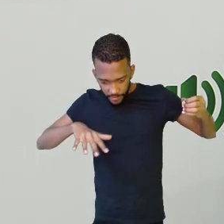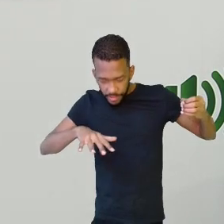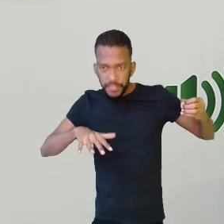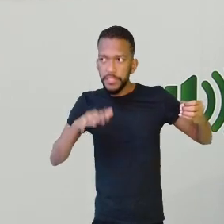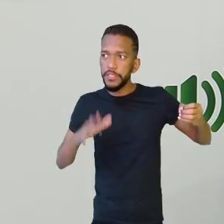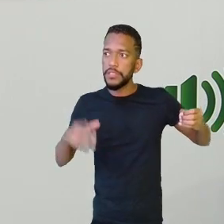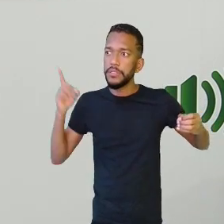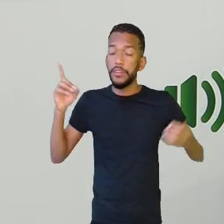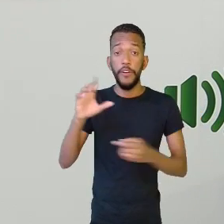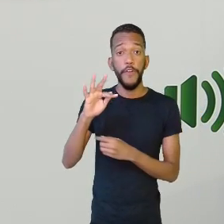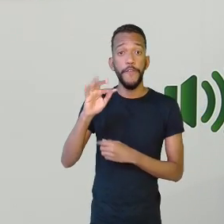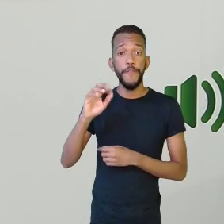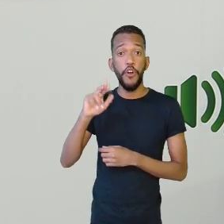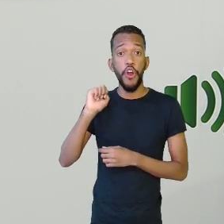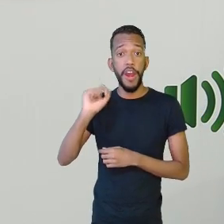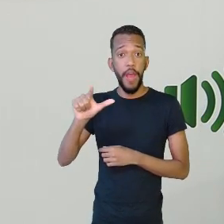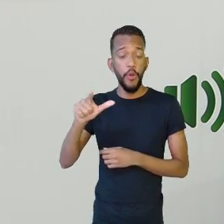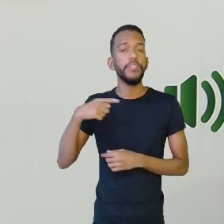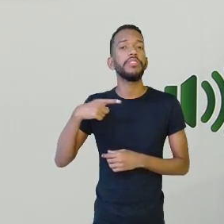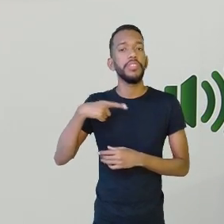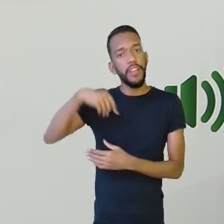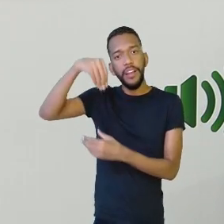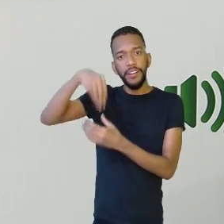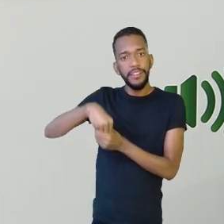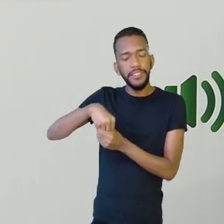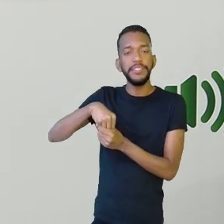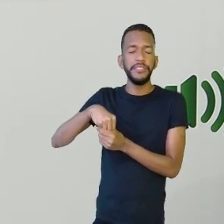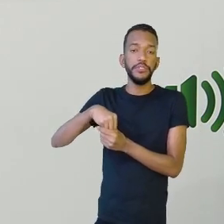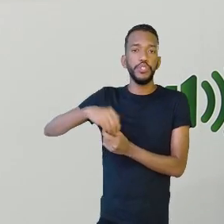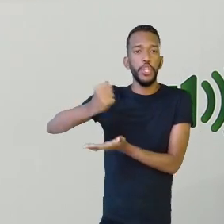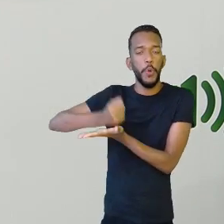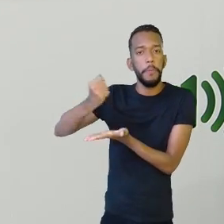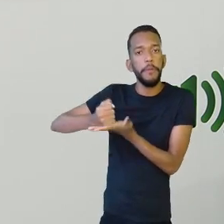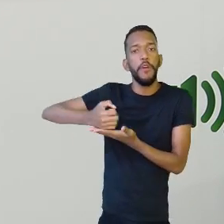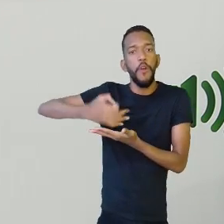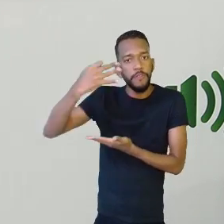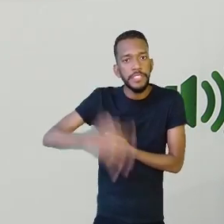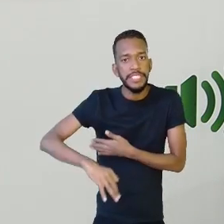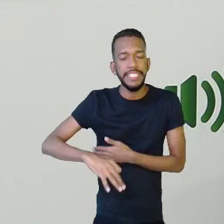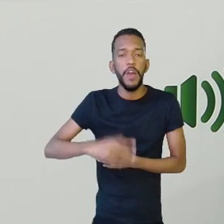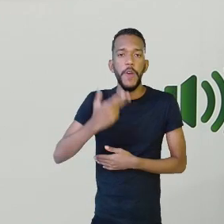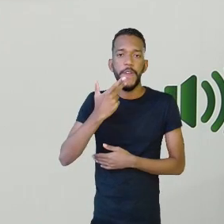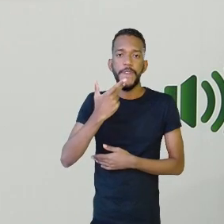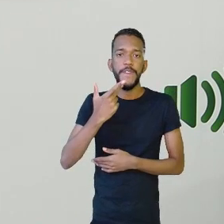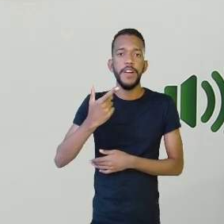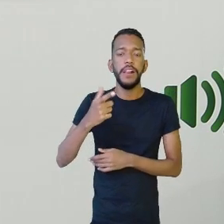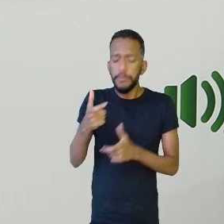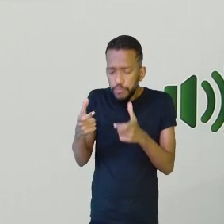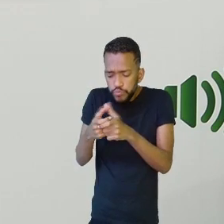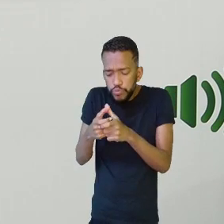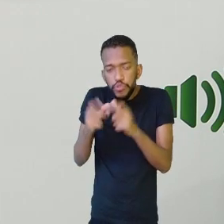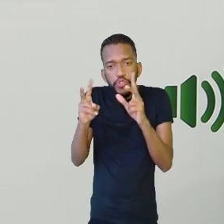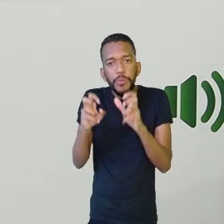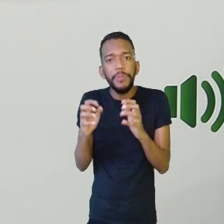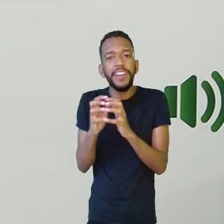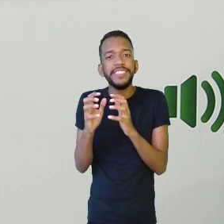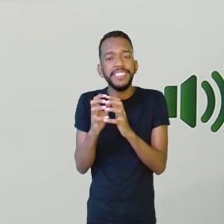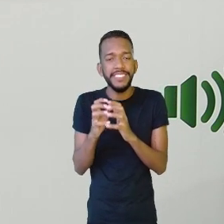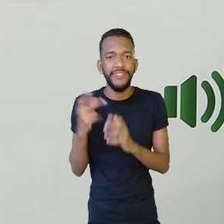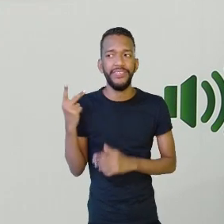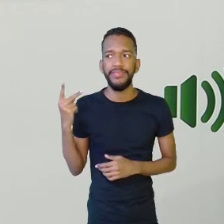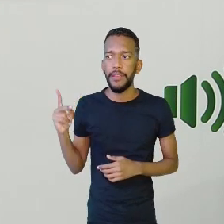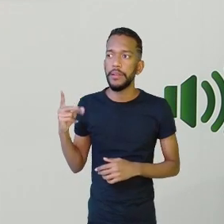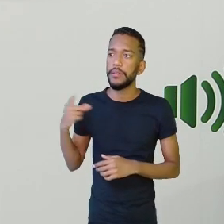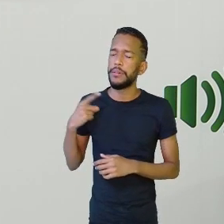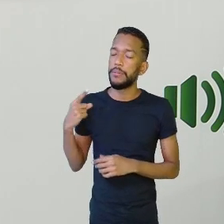documento oficial de 1537, que ele já falava da pequena população de Recife, da